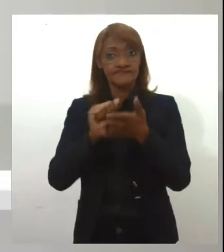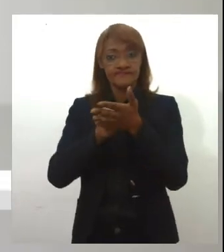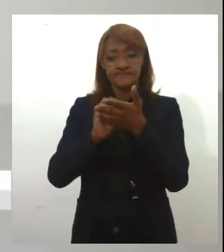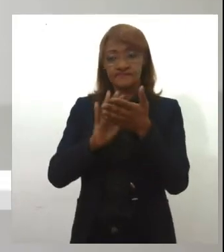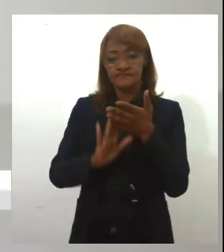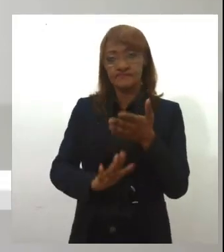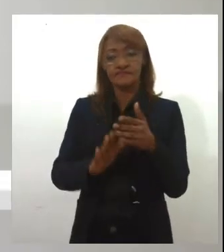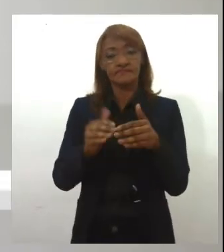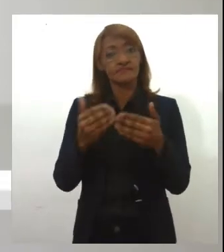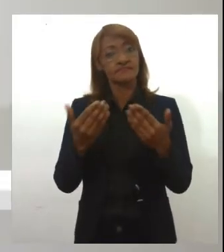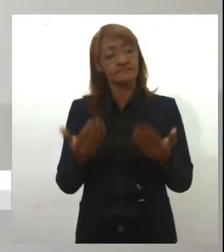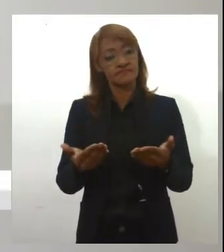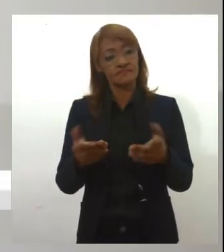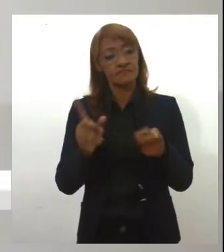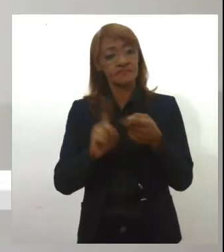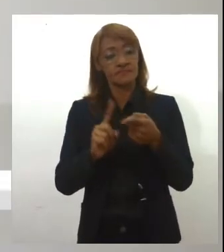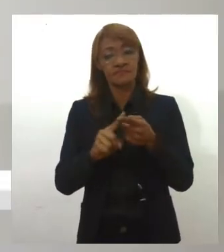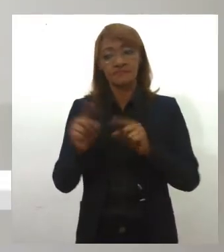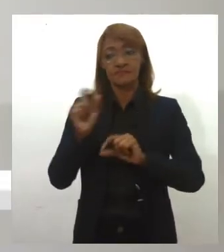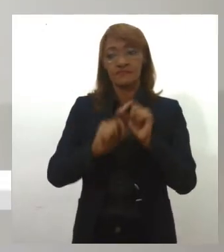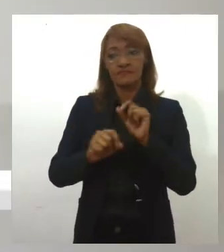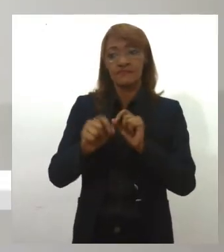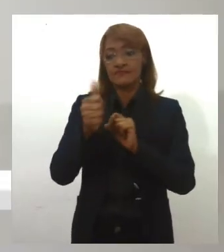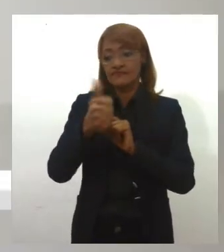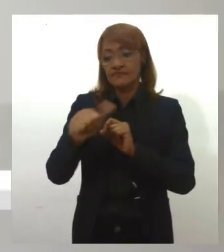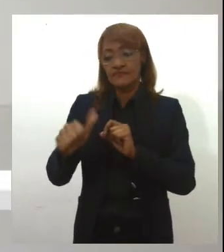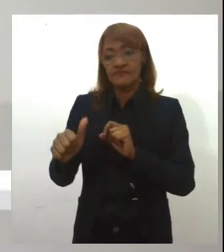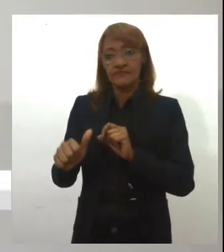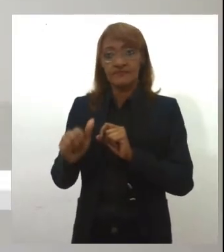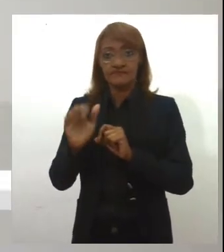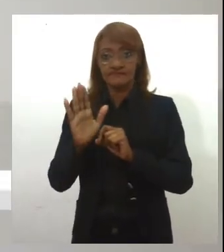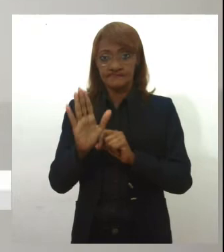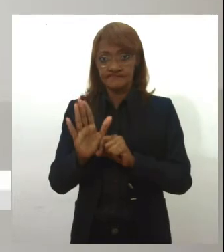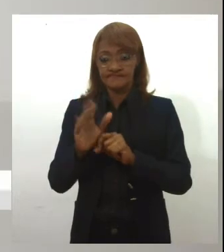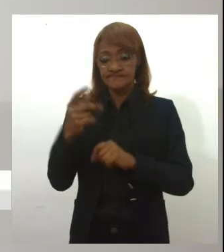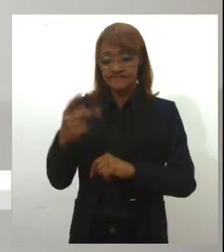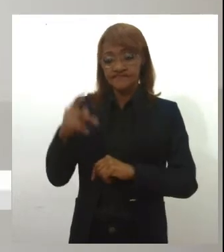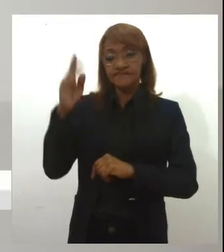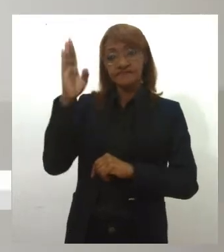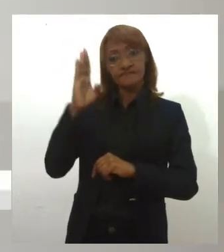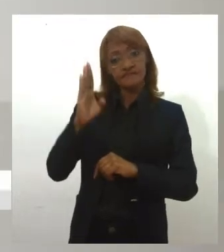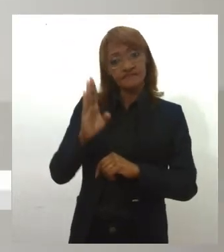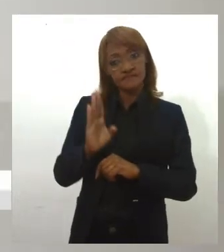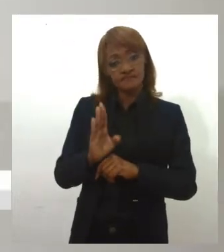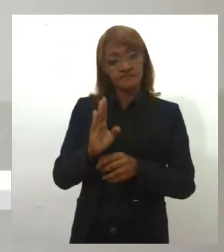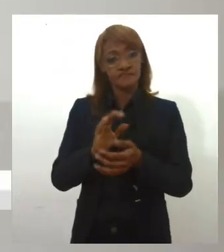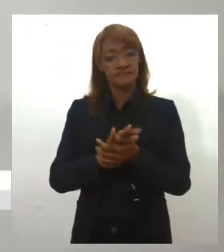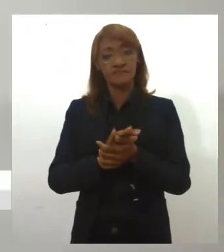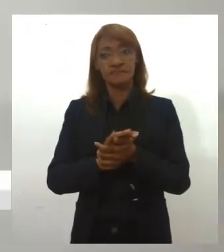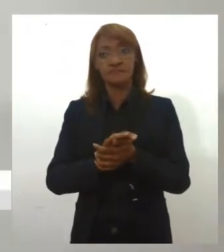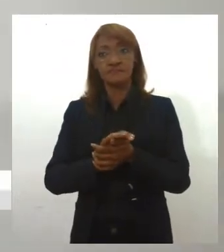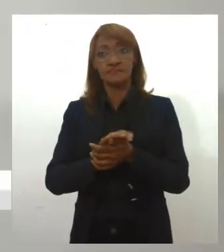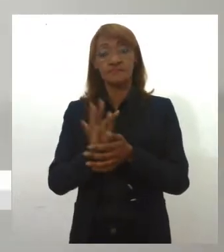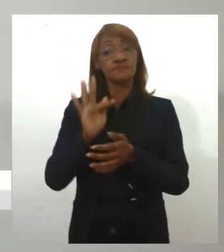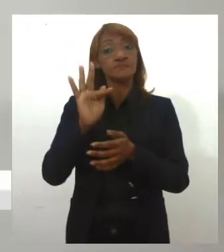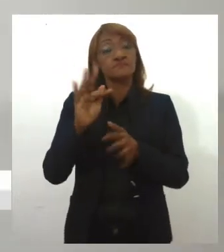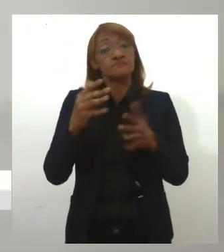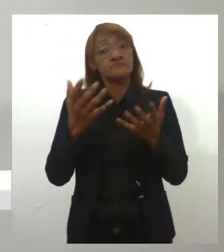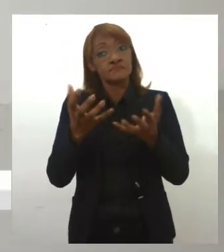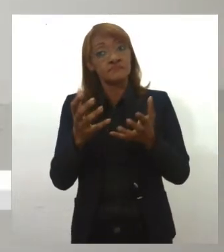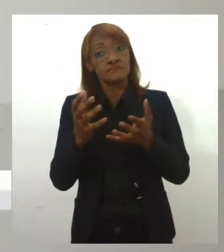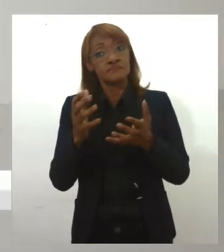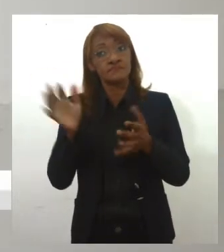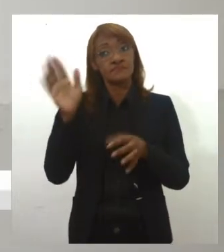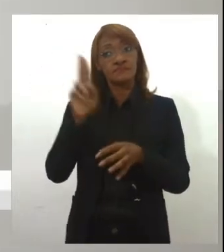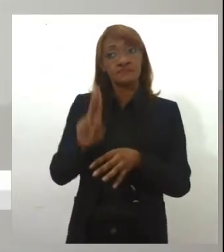também serem avaliadas no órgão que faz isso no Brasil, caso elas quisessem cursar uma universidade. Paralelo a